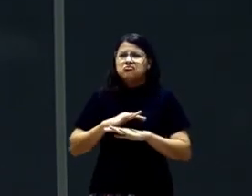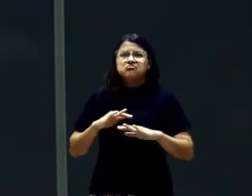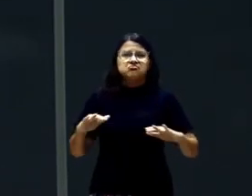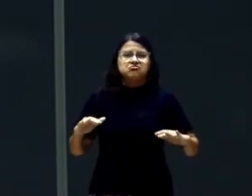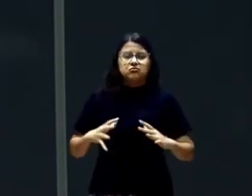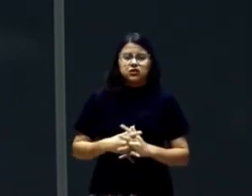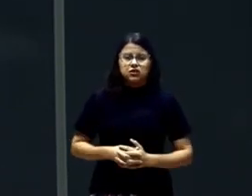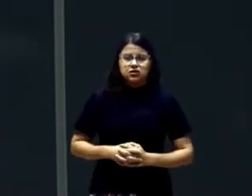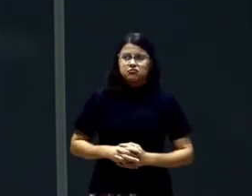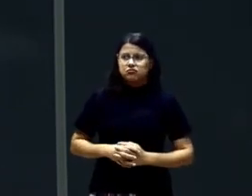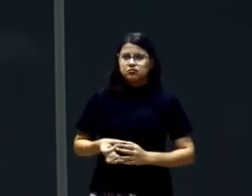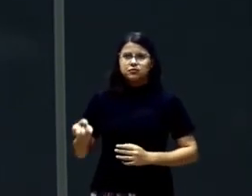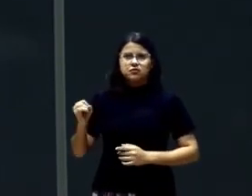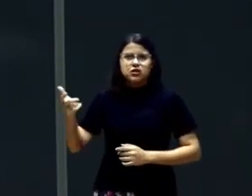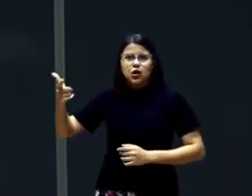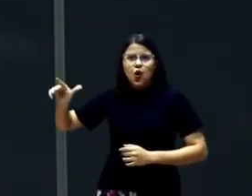nada mais atrativo.